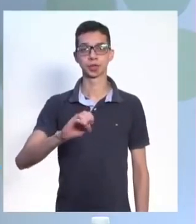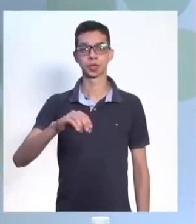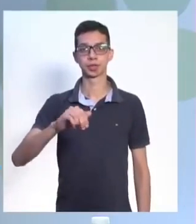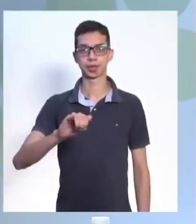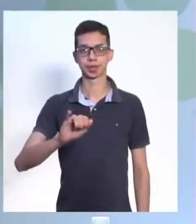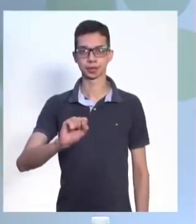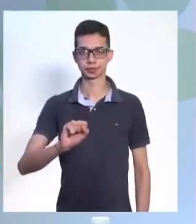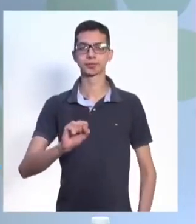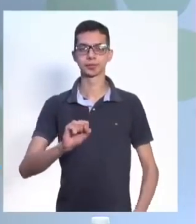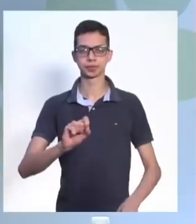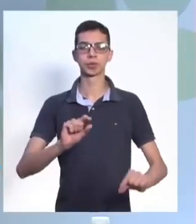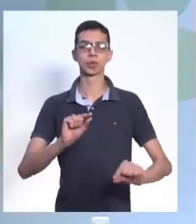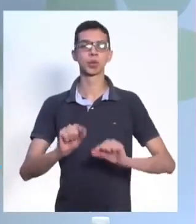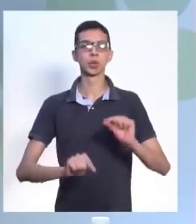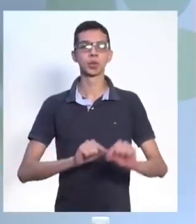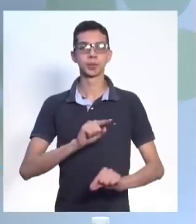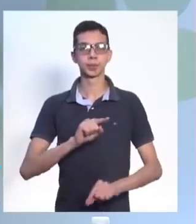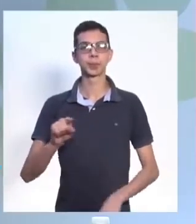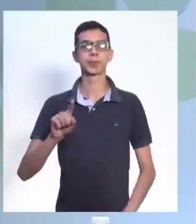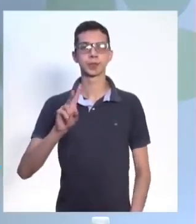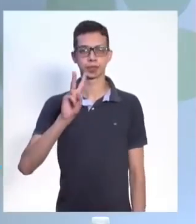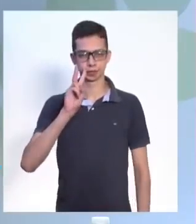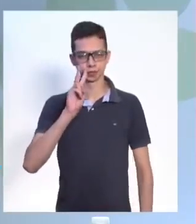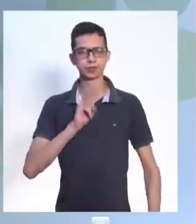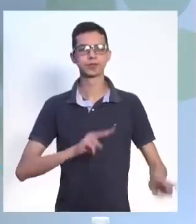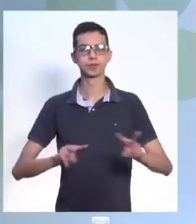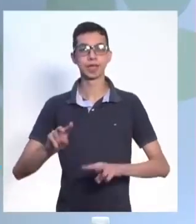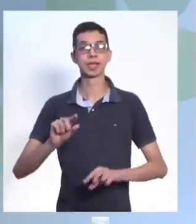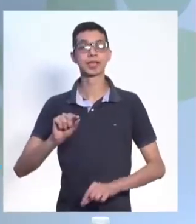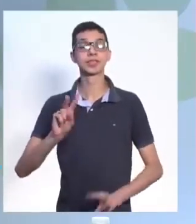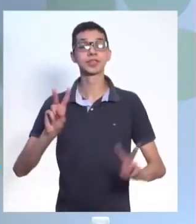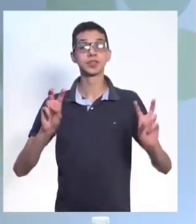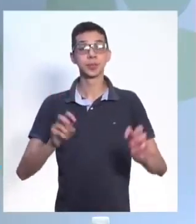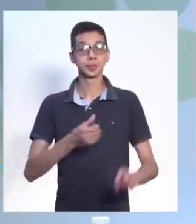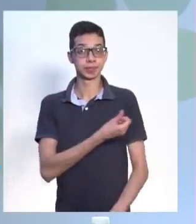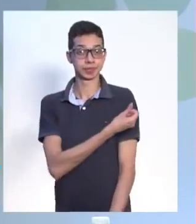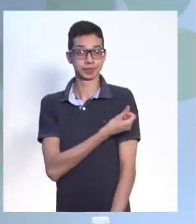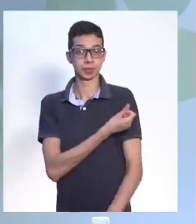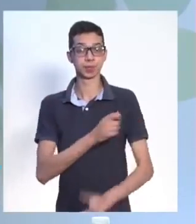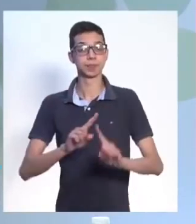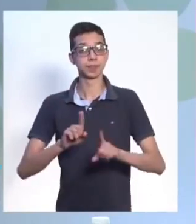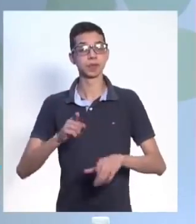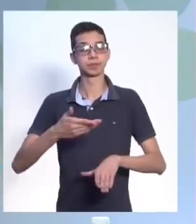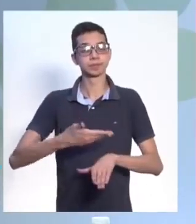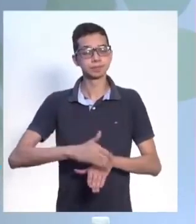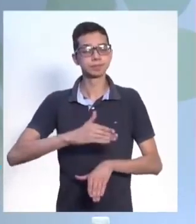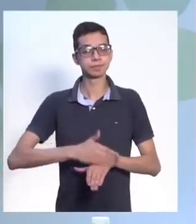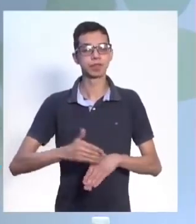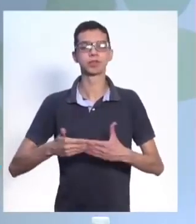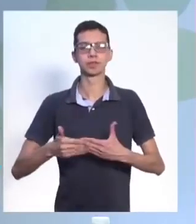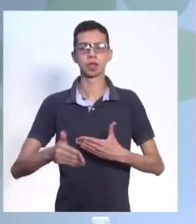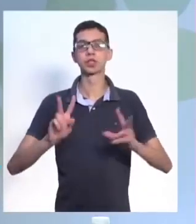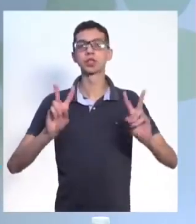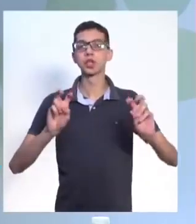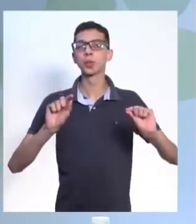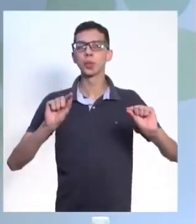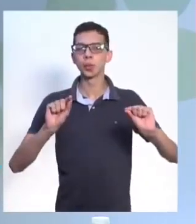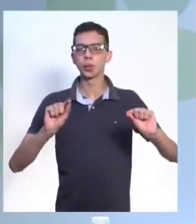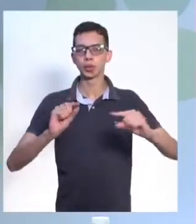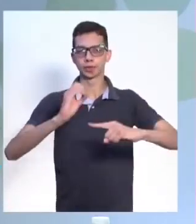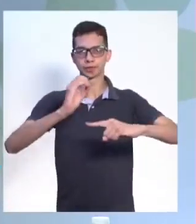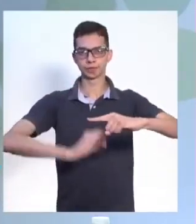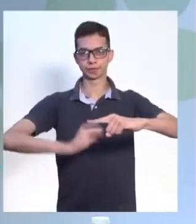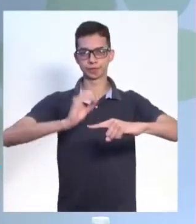aí que nós vamos ver, é do sexto ano, mas é uma habilidade que nós vamos ver muito, que é a questão da fração. Hoje nós